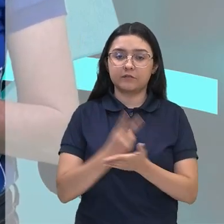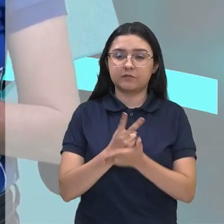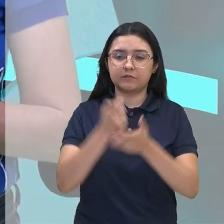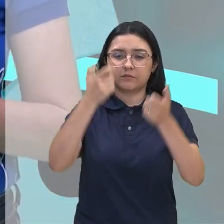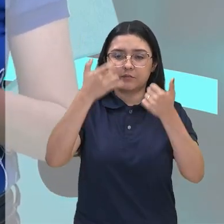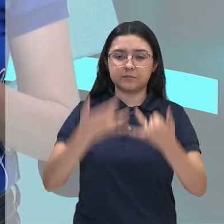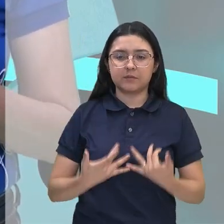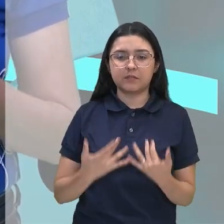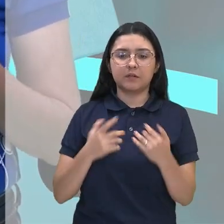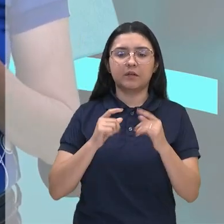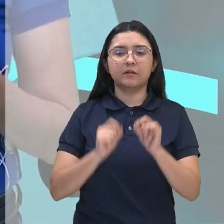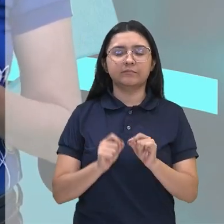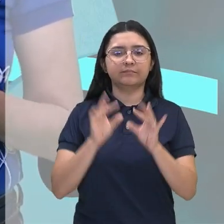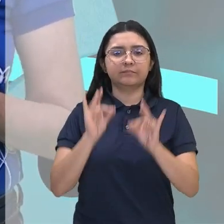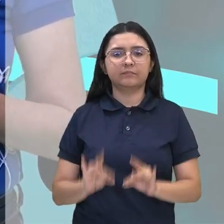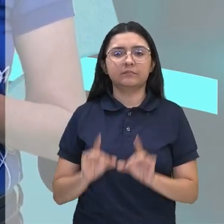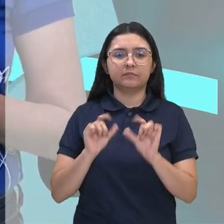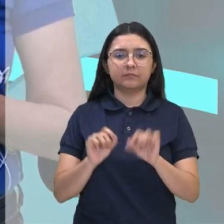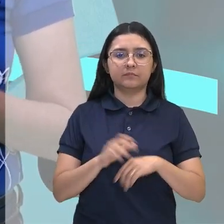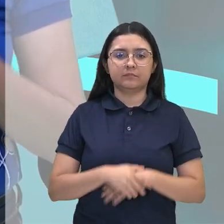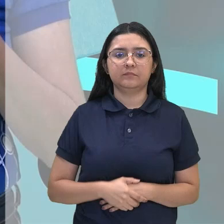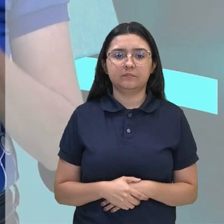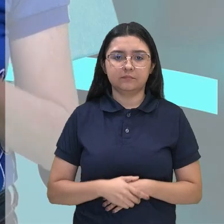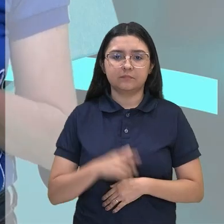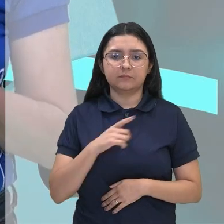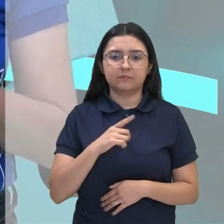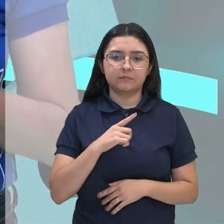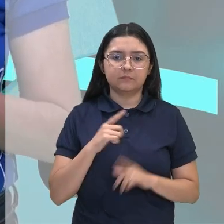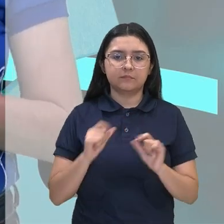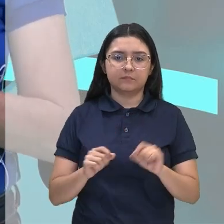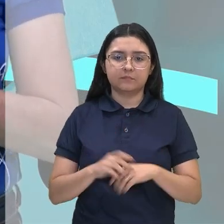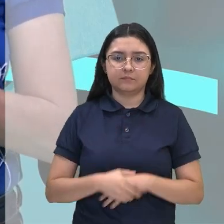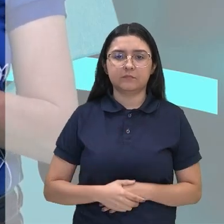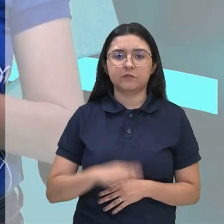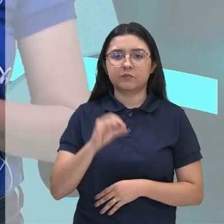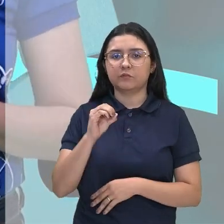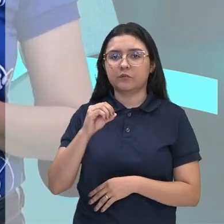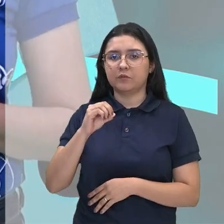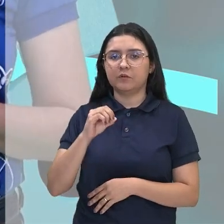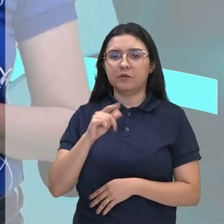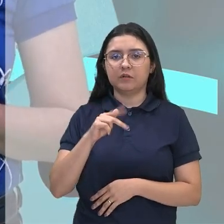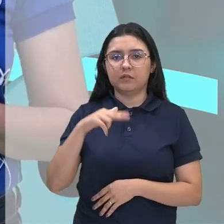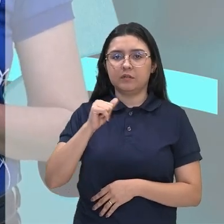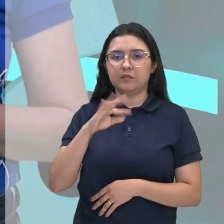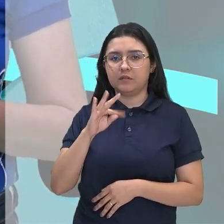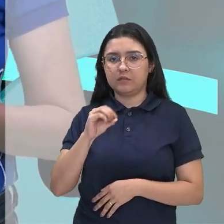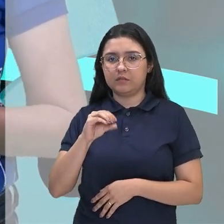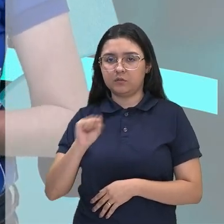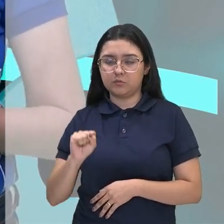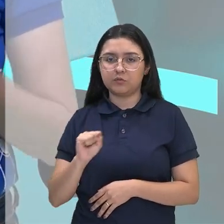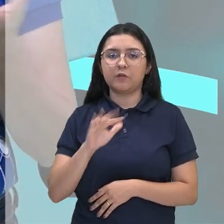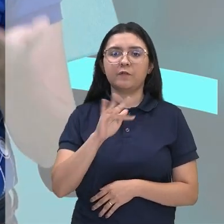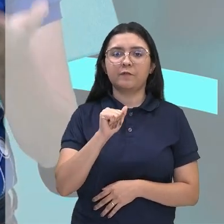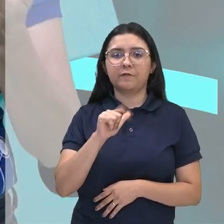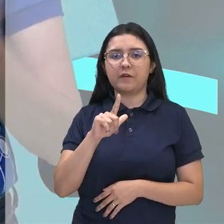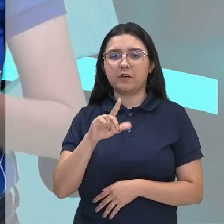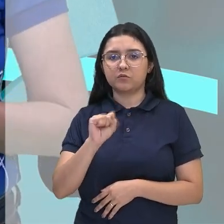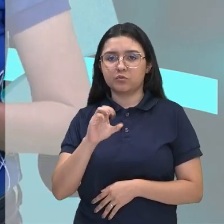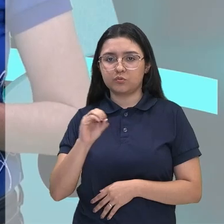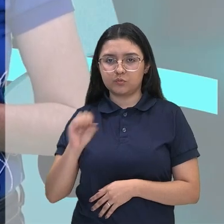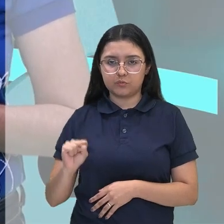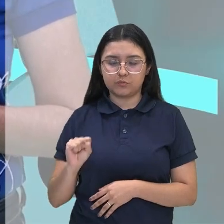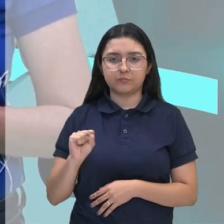pouquinho mais agora sobre os cognatos, mas a gente vai ver os cognatos falsos, que a gente chama de